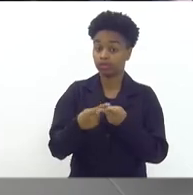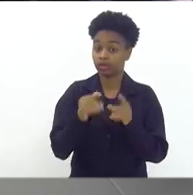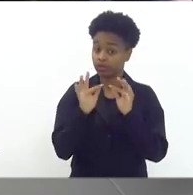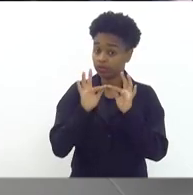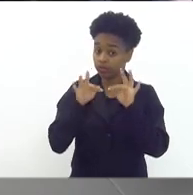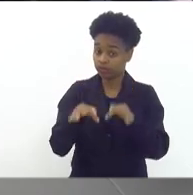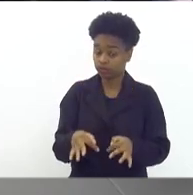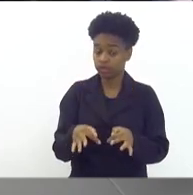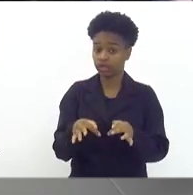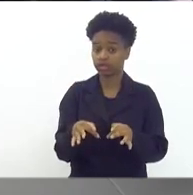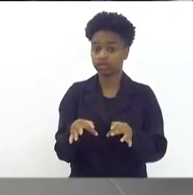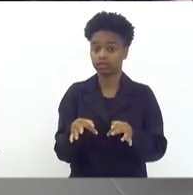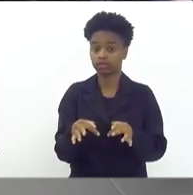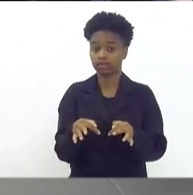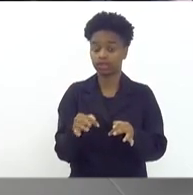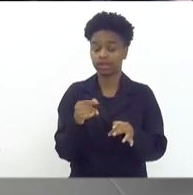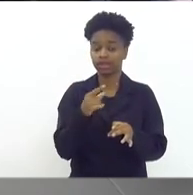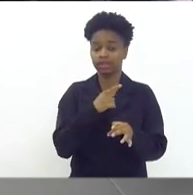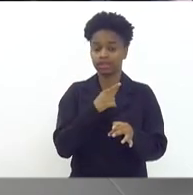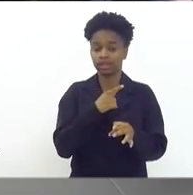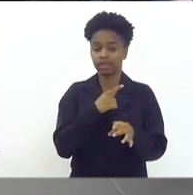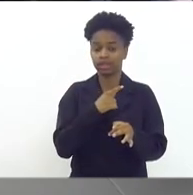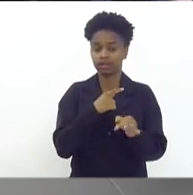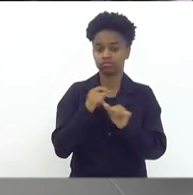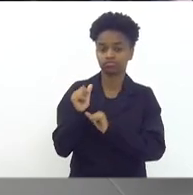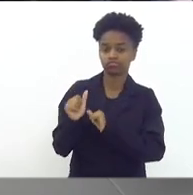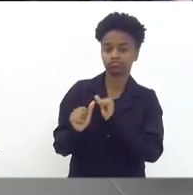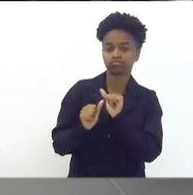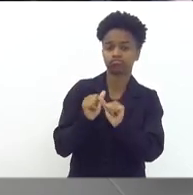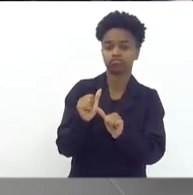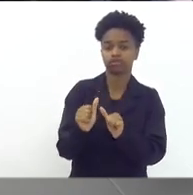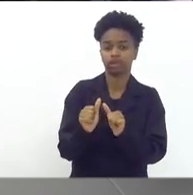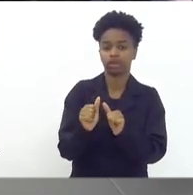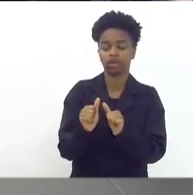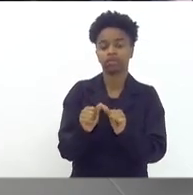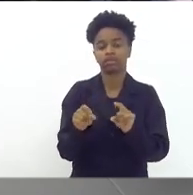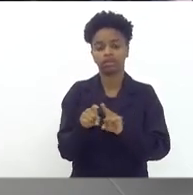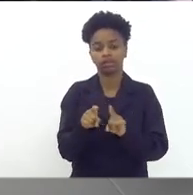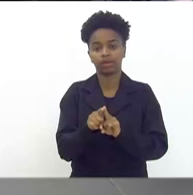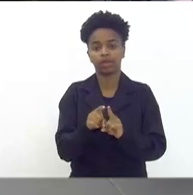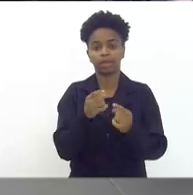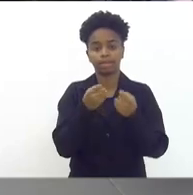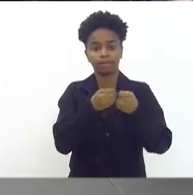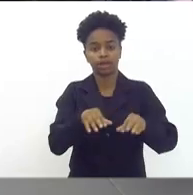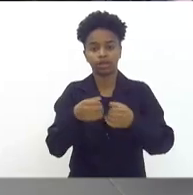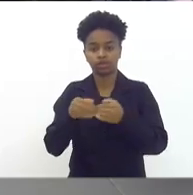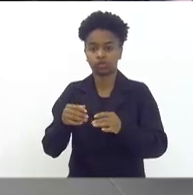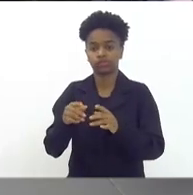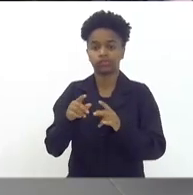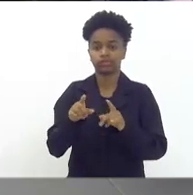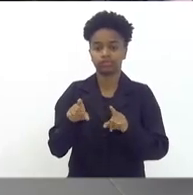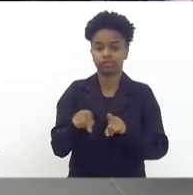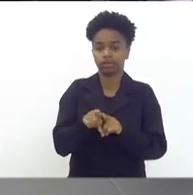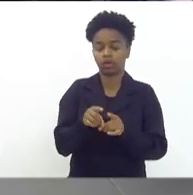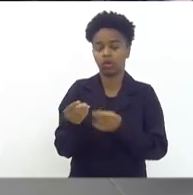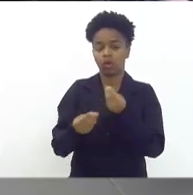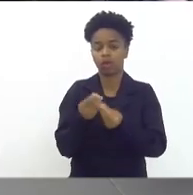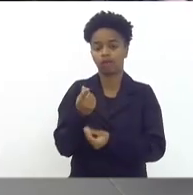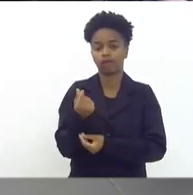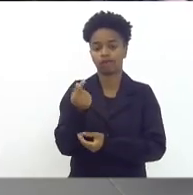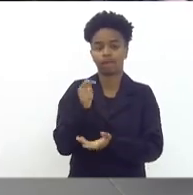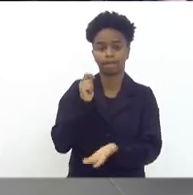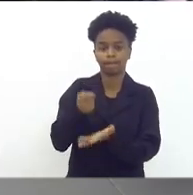isso acaba Porque sendo revertido para concessão impactando nas tarifas a gente criou